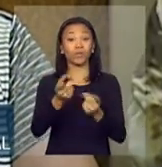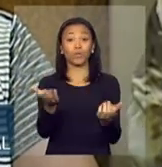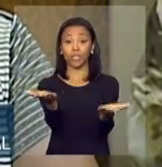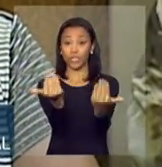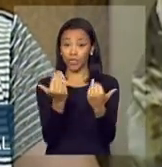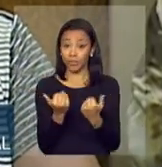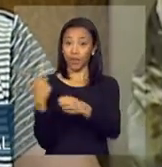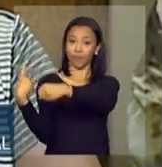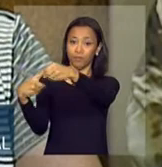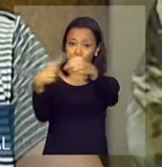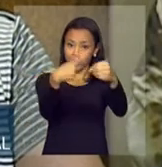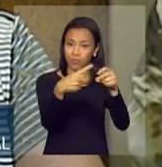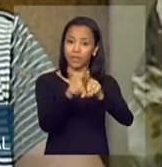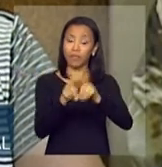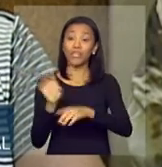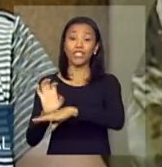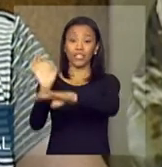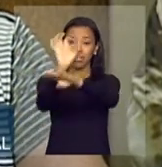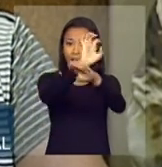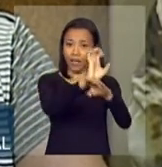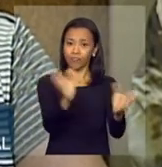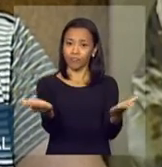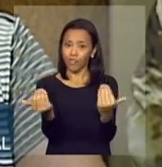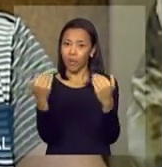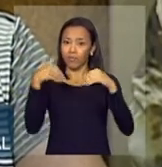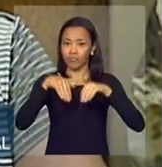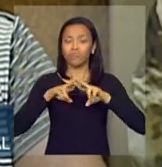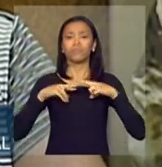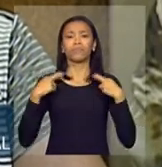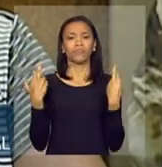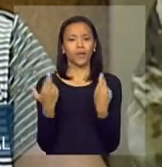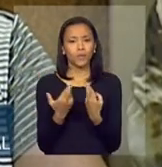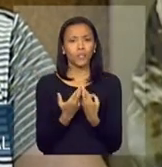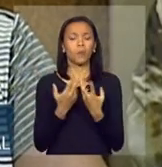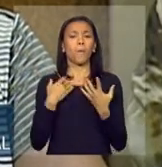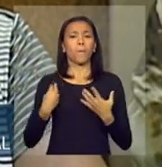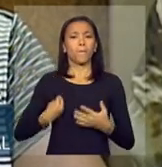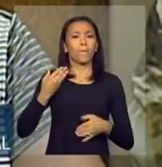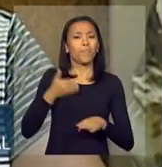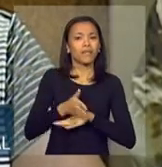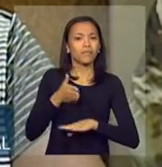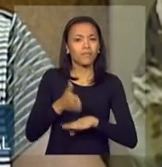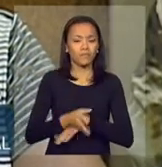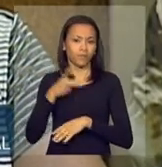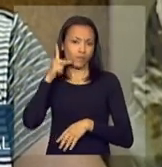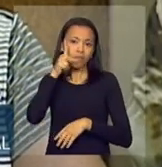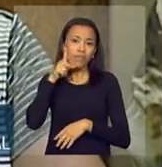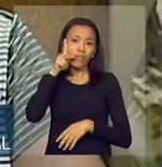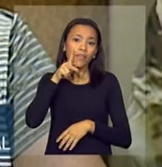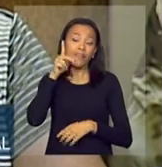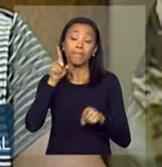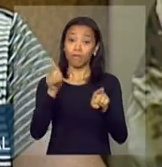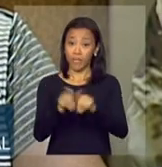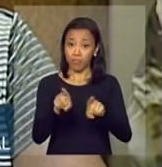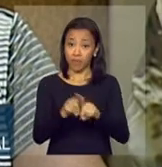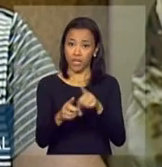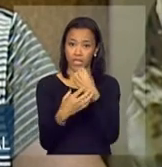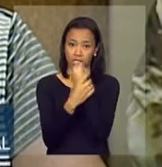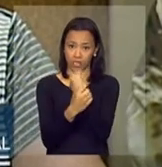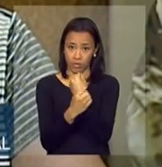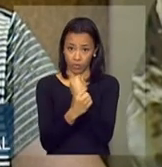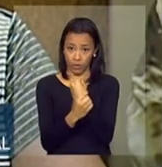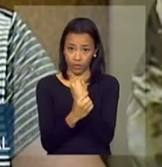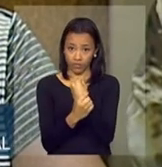e o município para um patamar de participação política e garantir que o contexto de cada